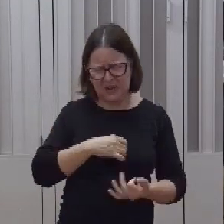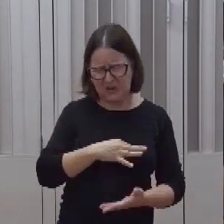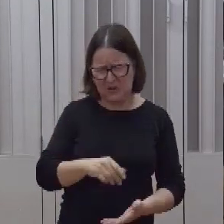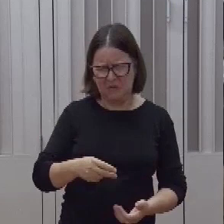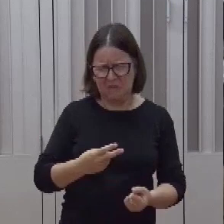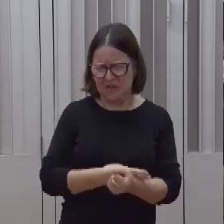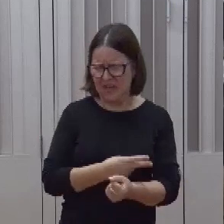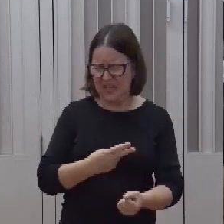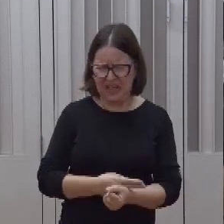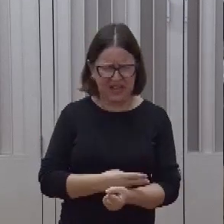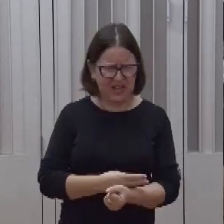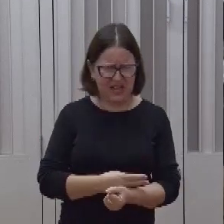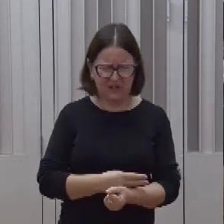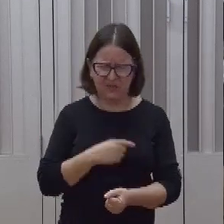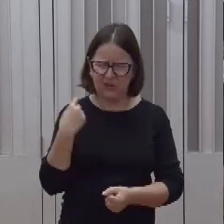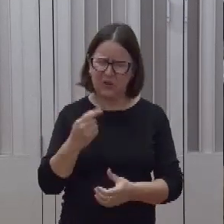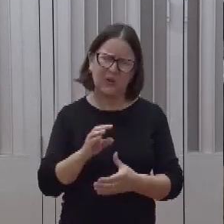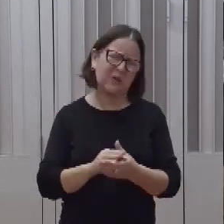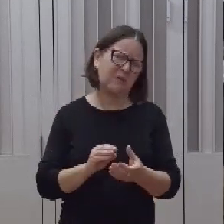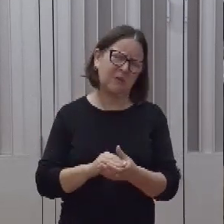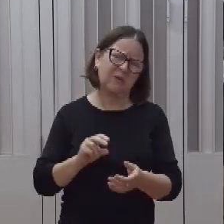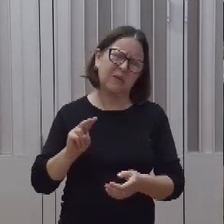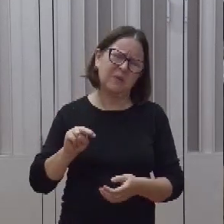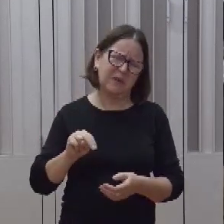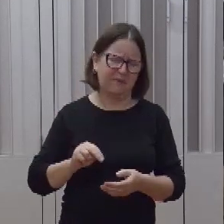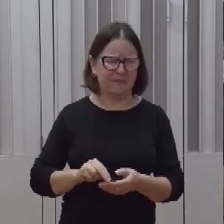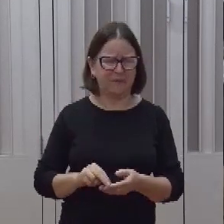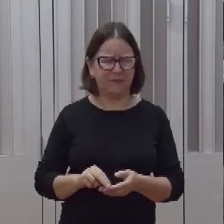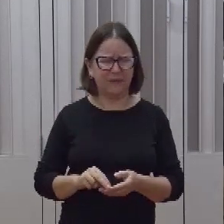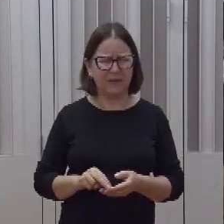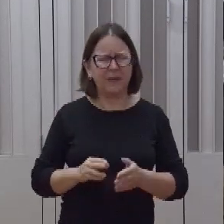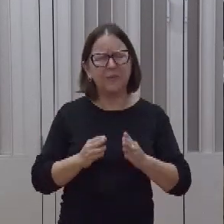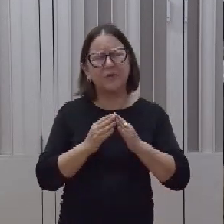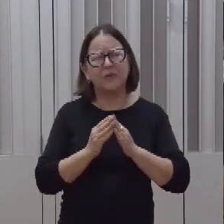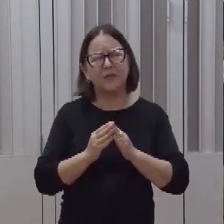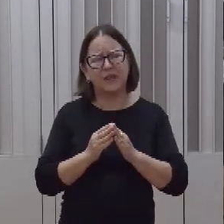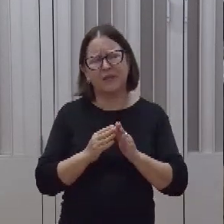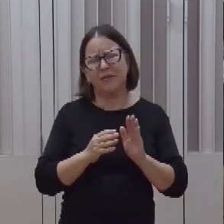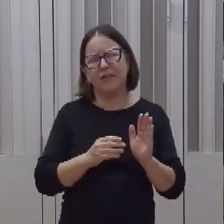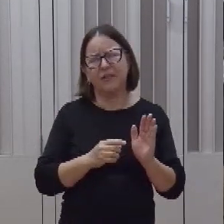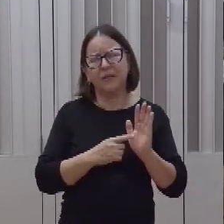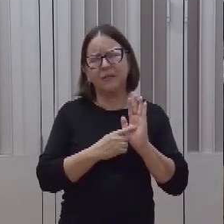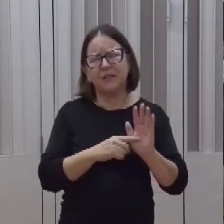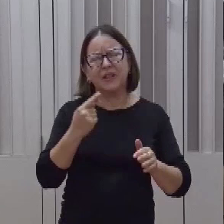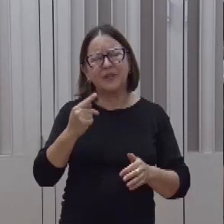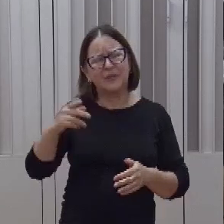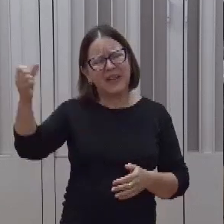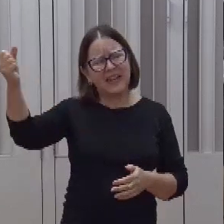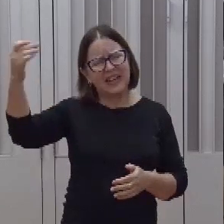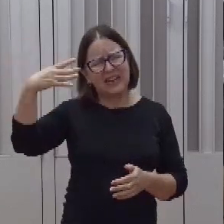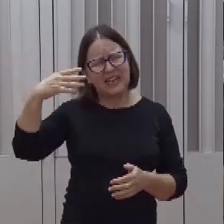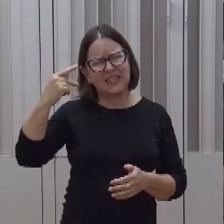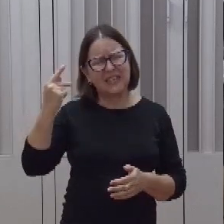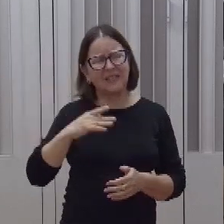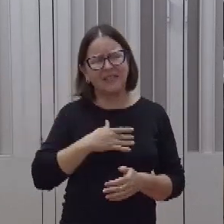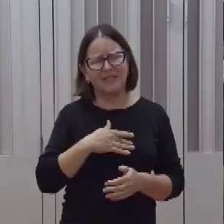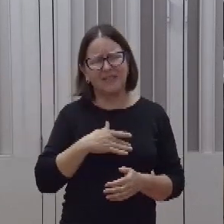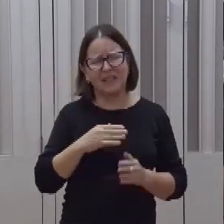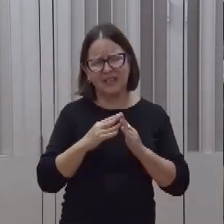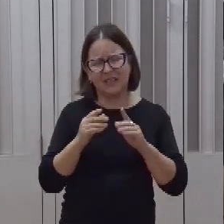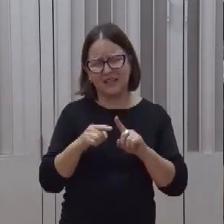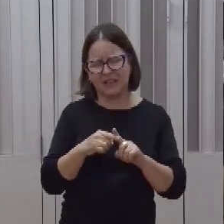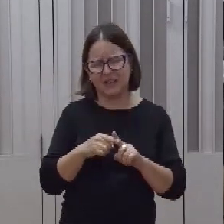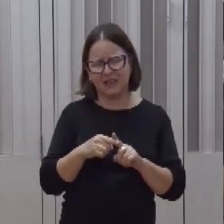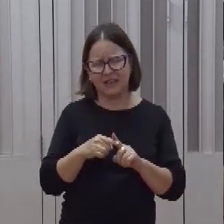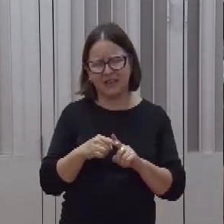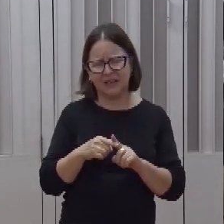vidas. Pai, manifesta a tua graça e a tua misericórdia na igreja, para que